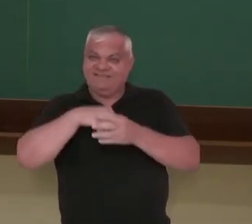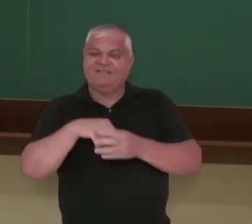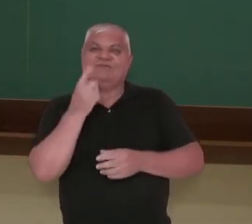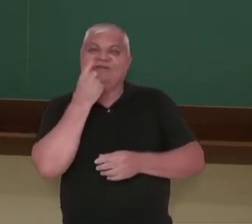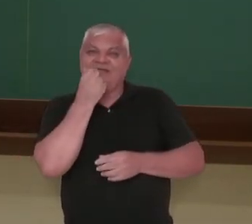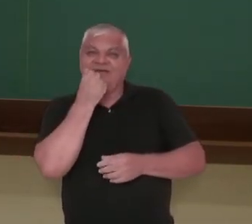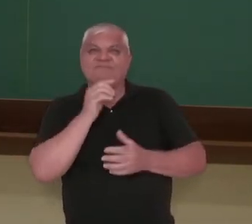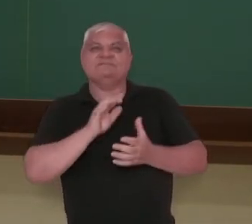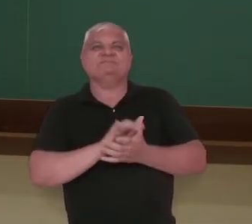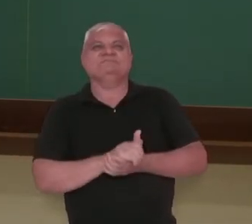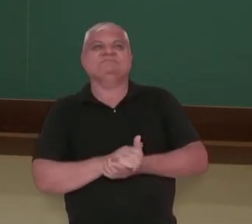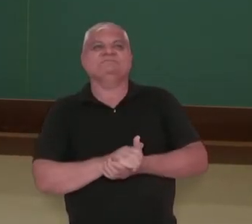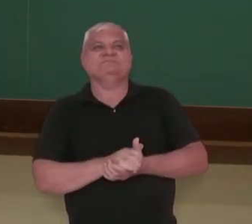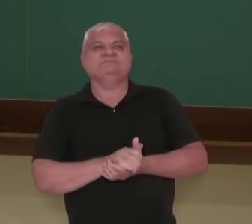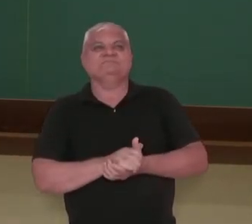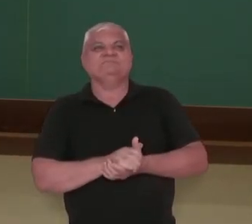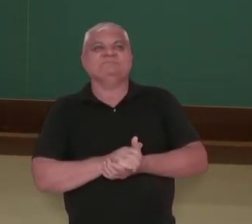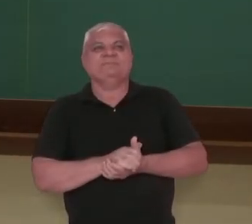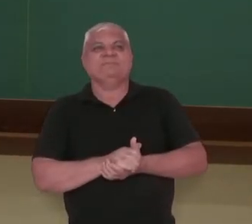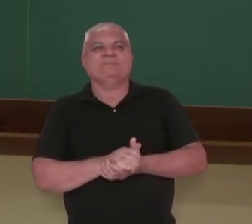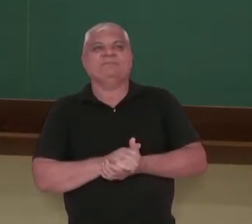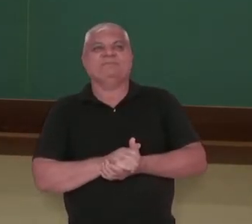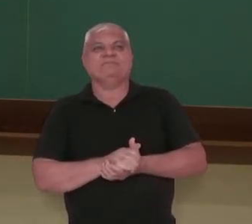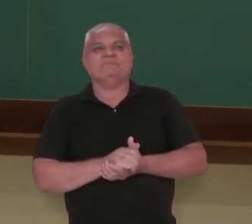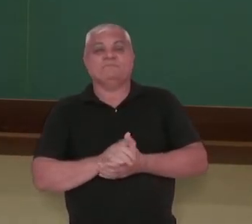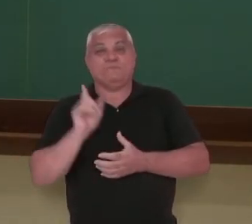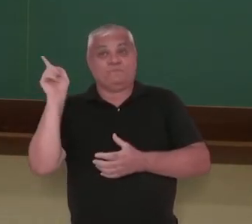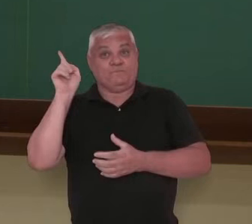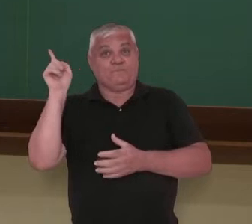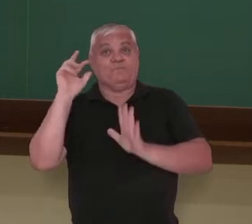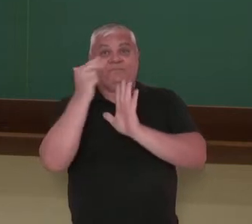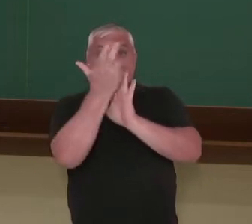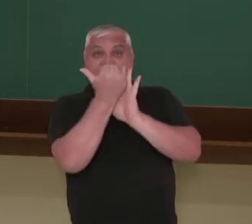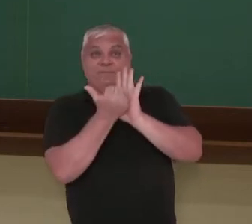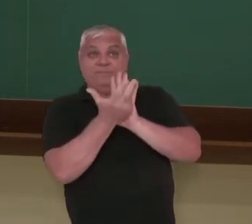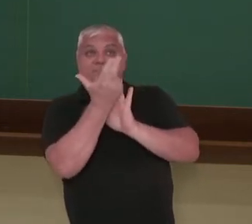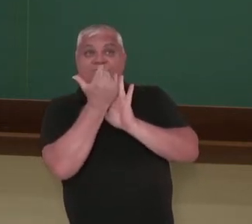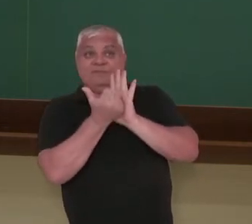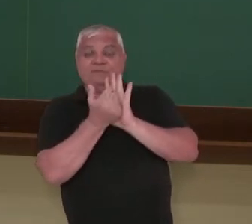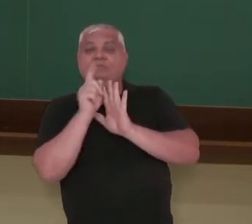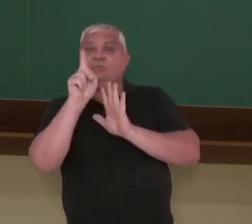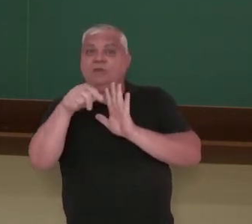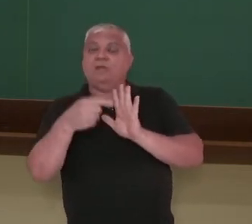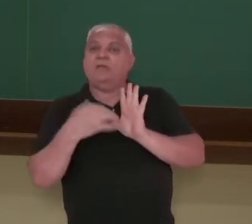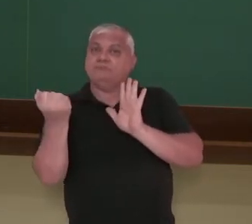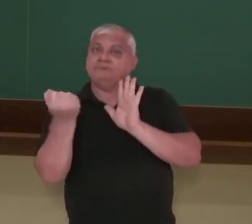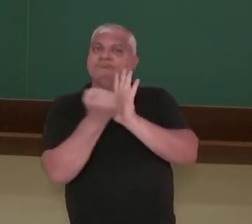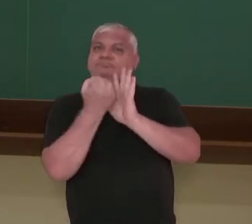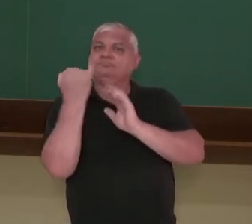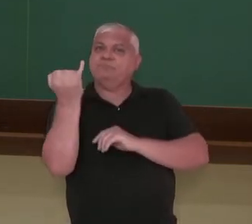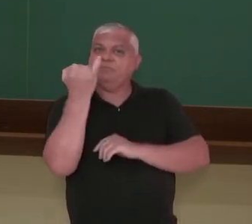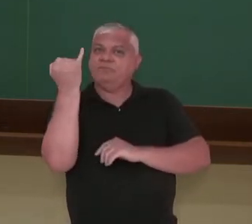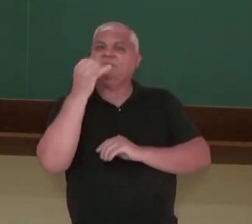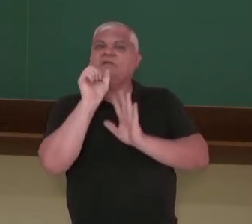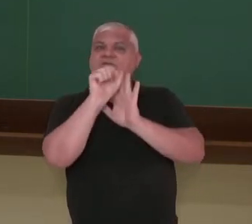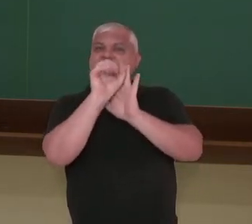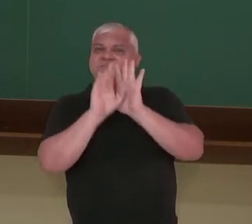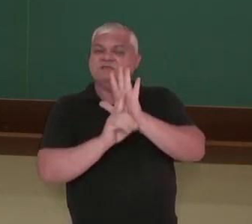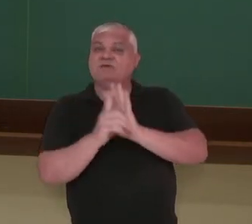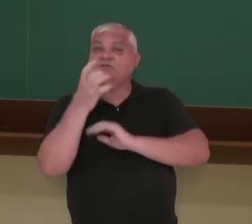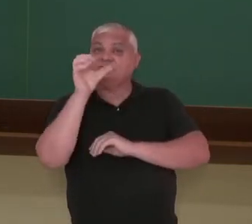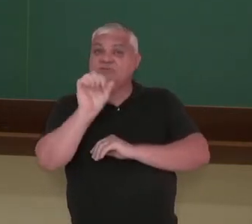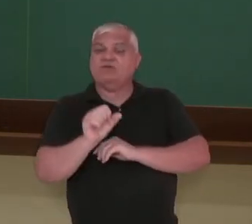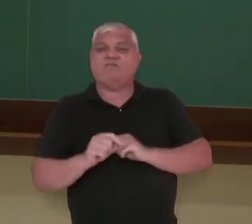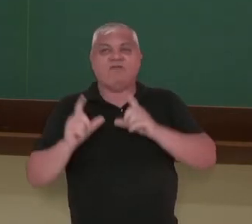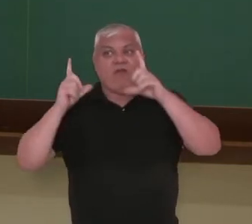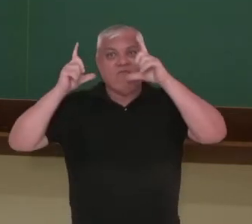lápis. E nós temos, então, a pintura, ela se torna um registro até a criação da fotografia no século XIX. Lembrando que a